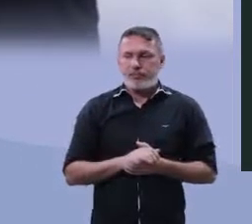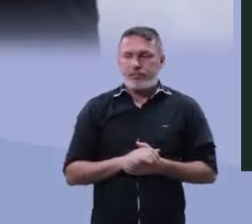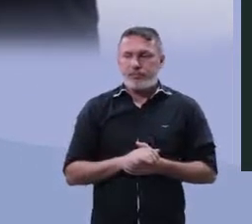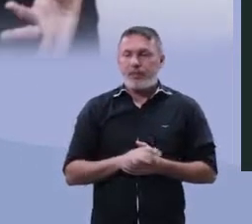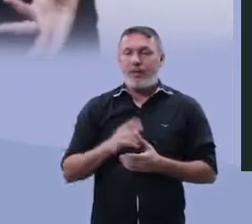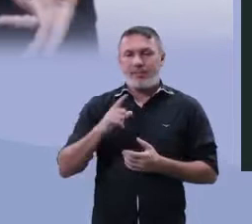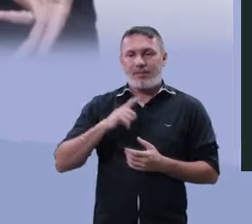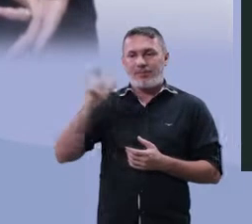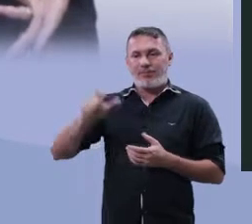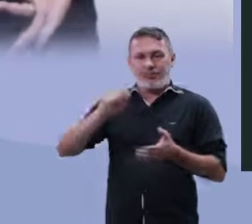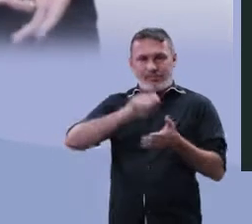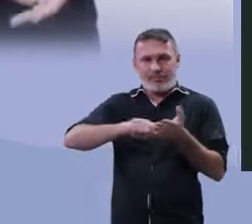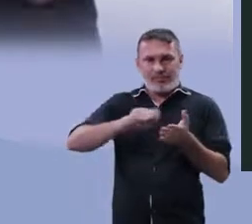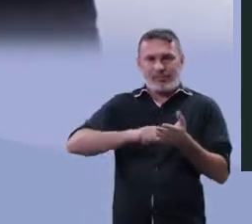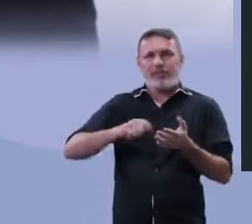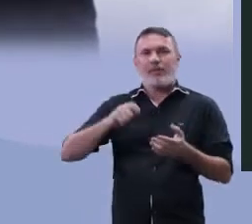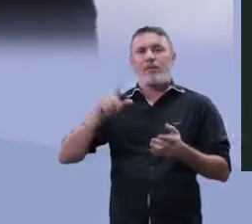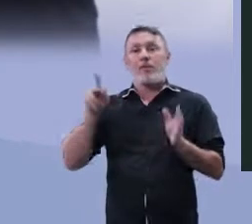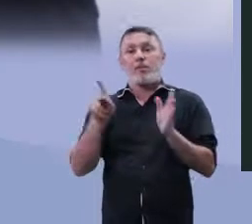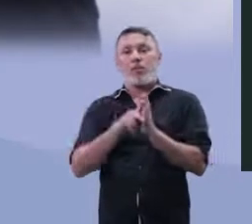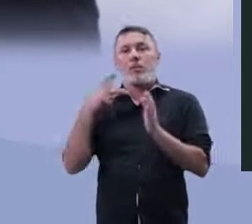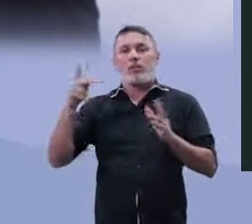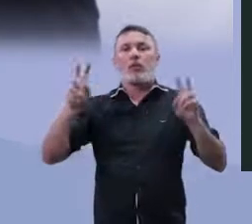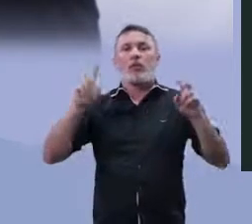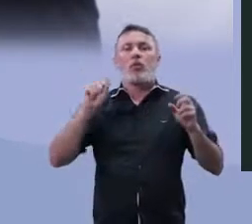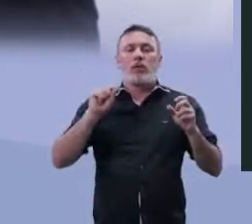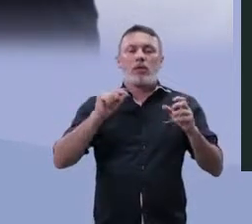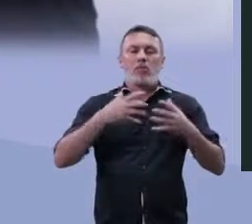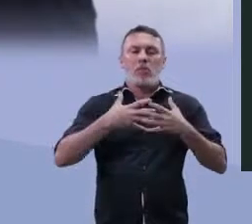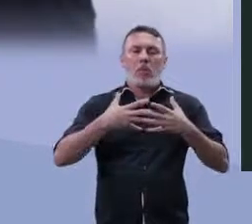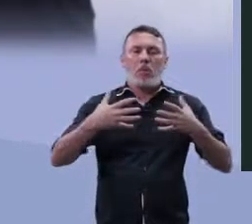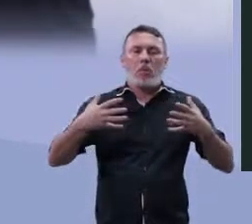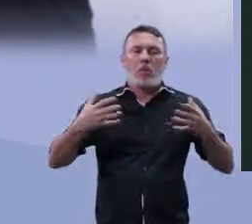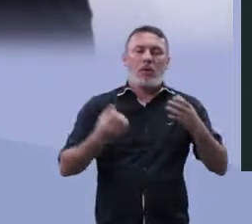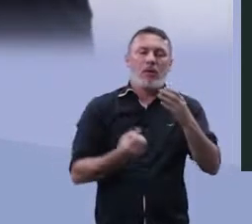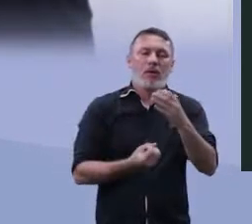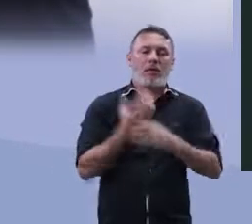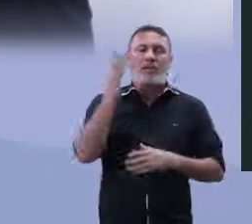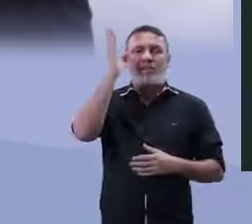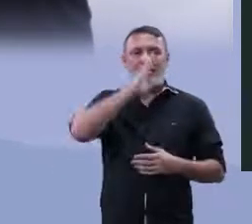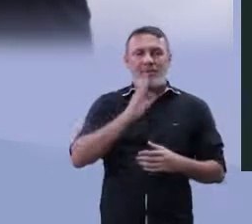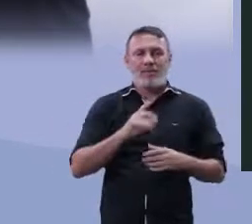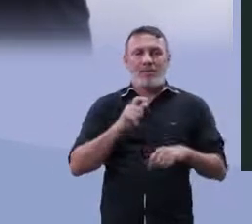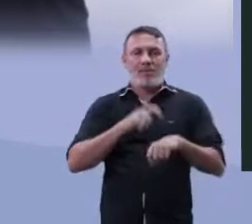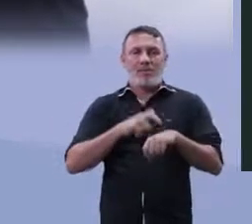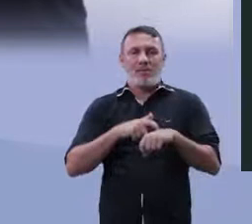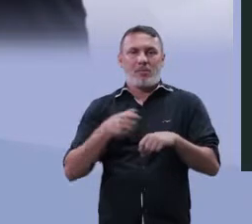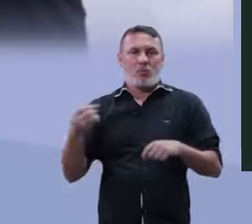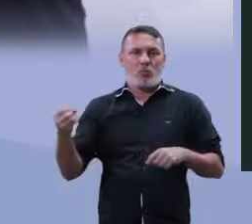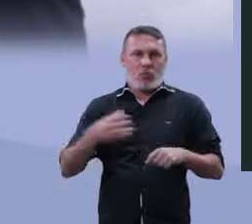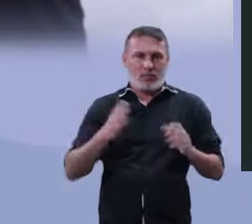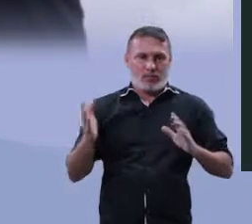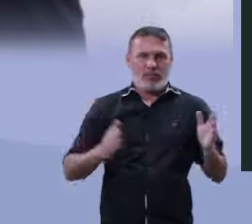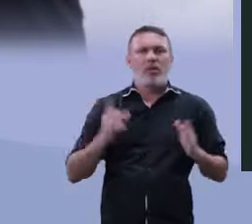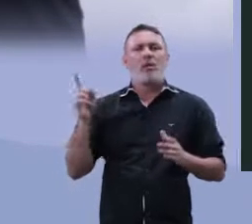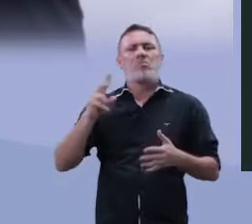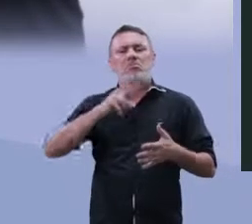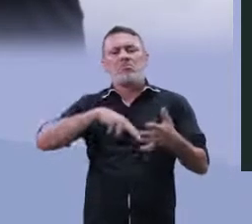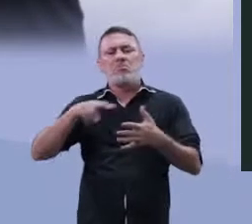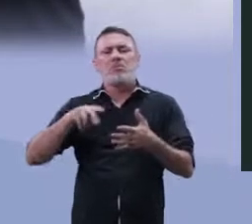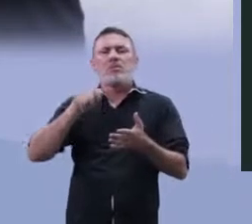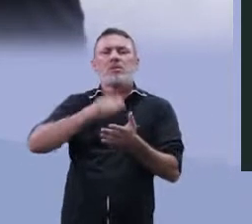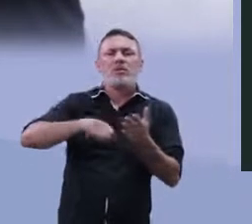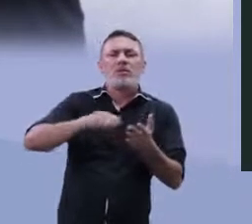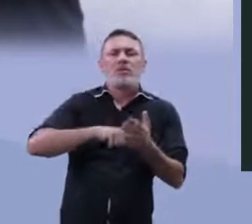o Caio Prado Júnior, né, nessa obra, Formação do Brasil Contemporâneo, o que ele está analisando? Como é que